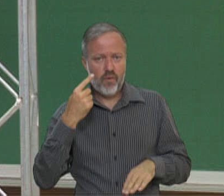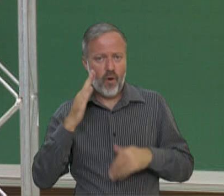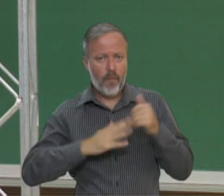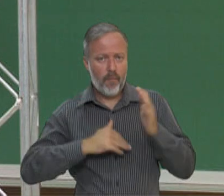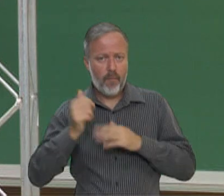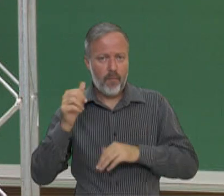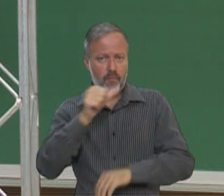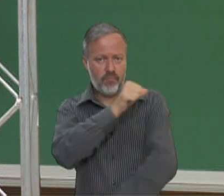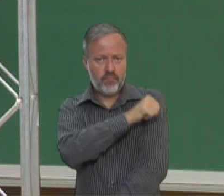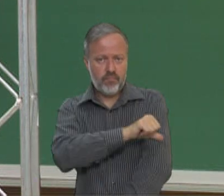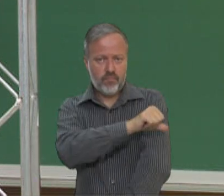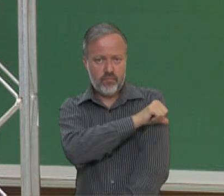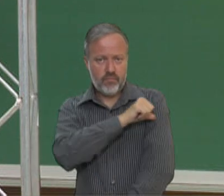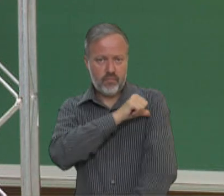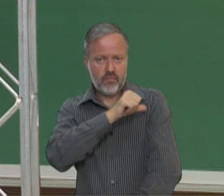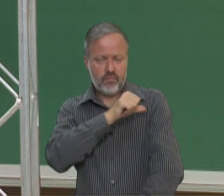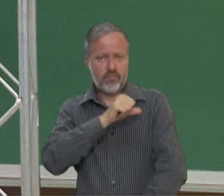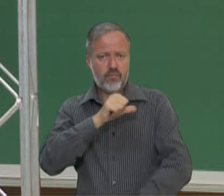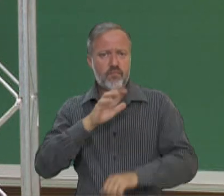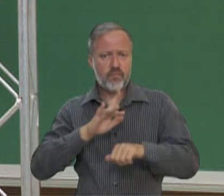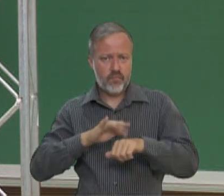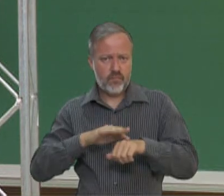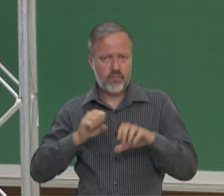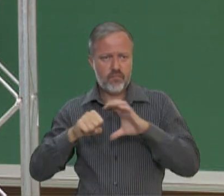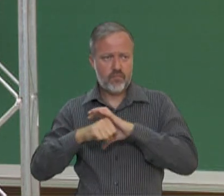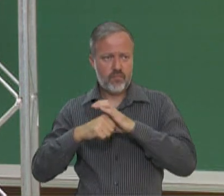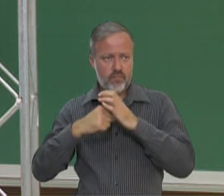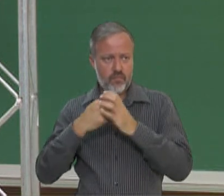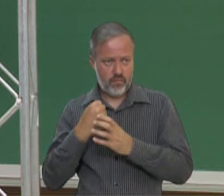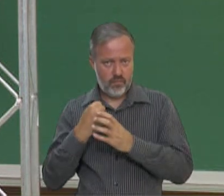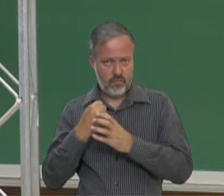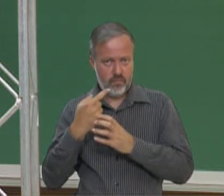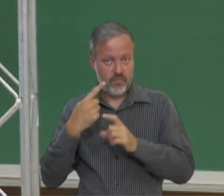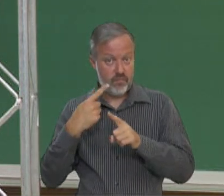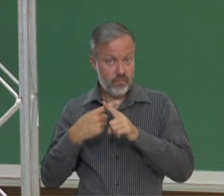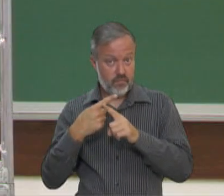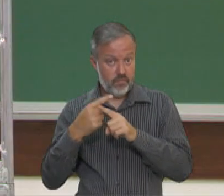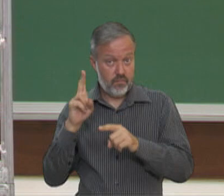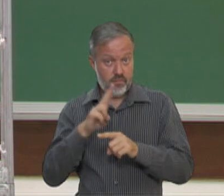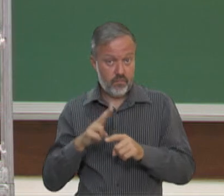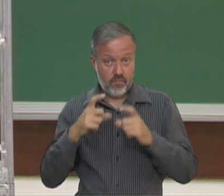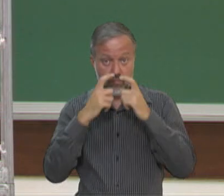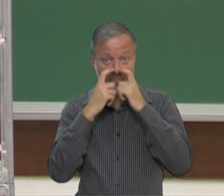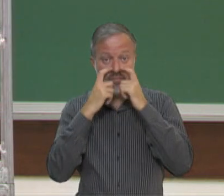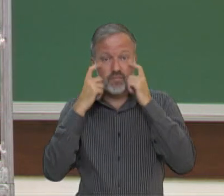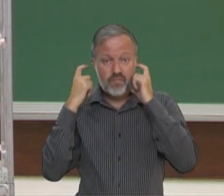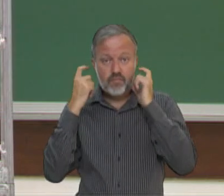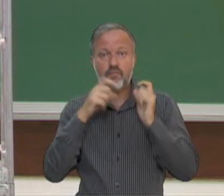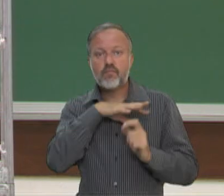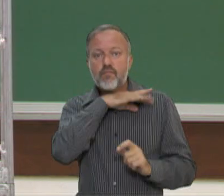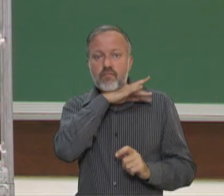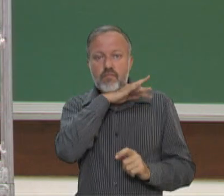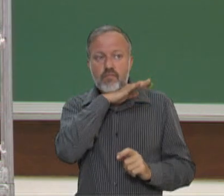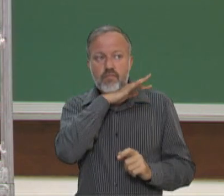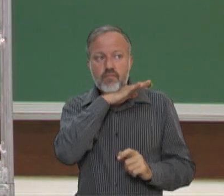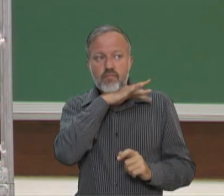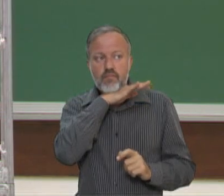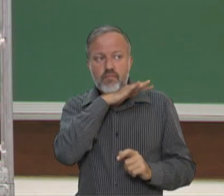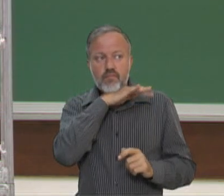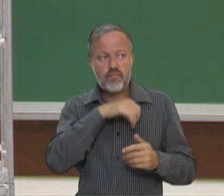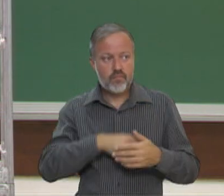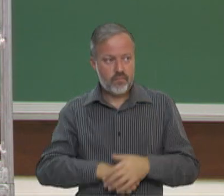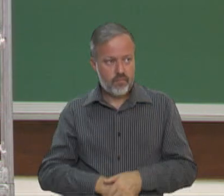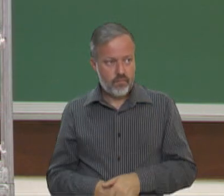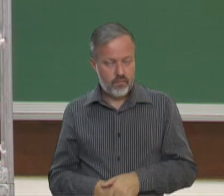coronavírus, foi esse uso de máscaras defeituosas. Se bem que, como diz no parágrafo,